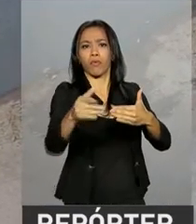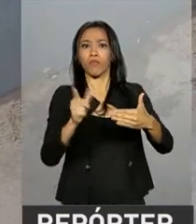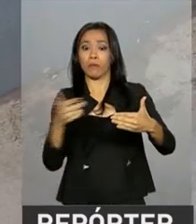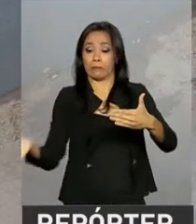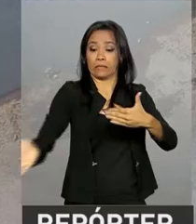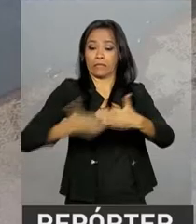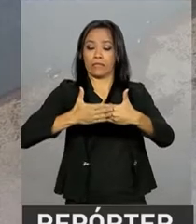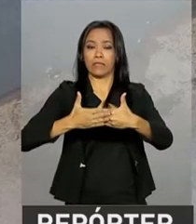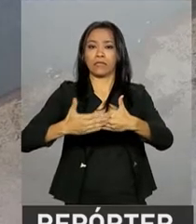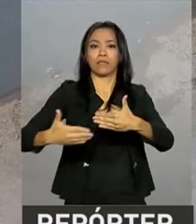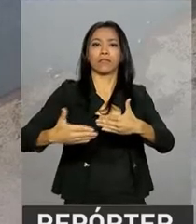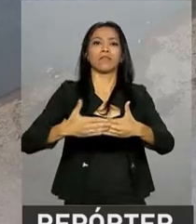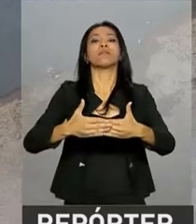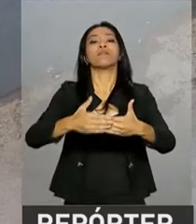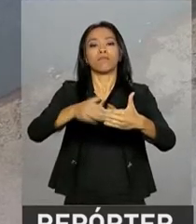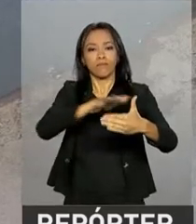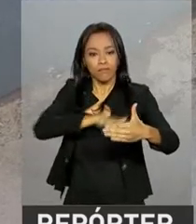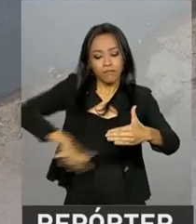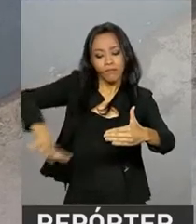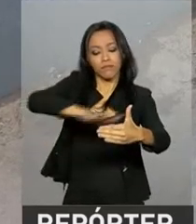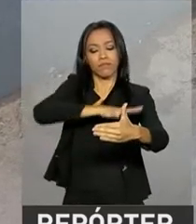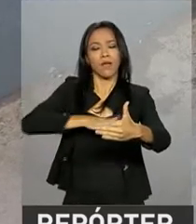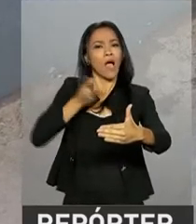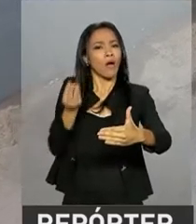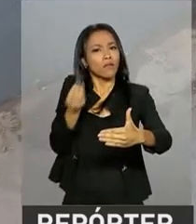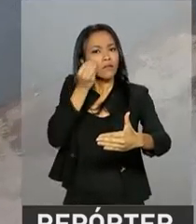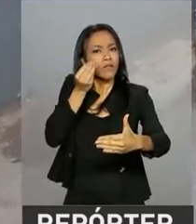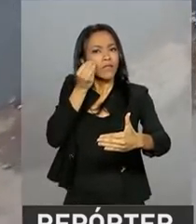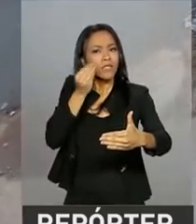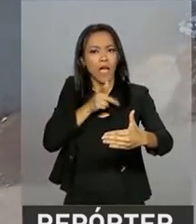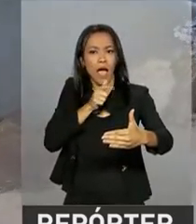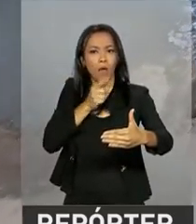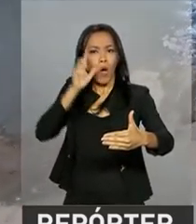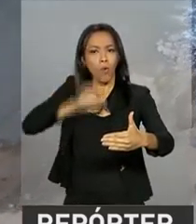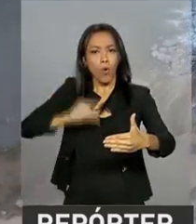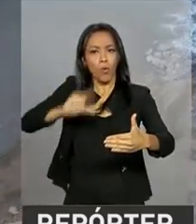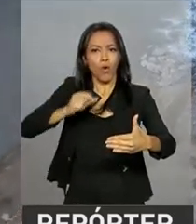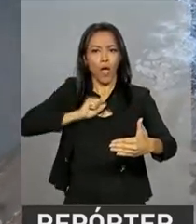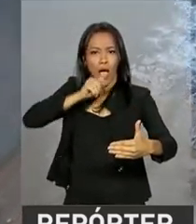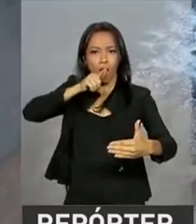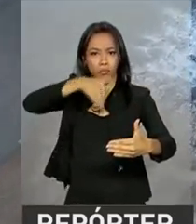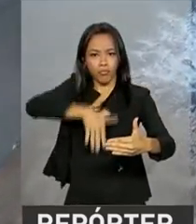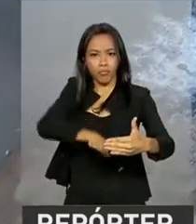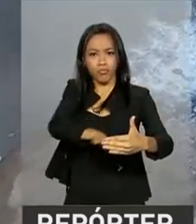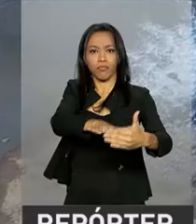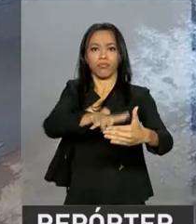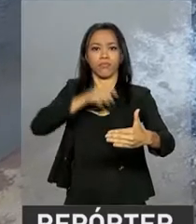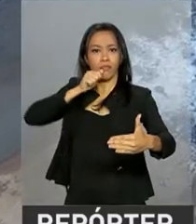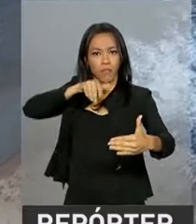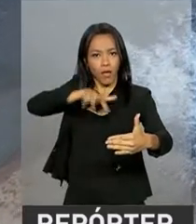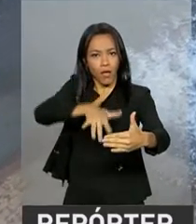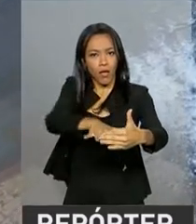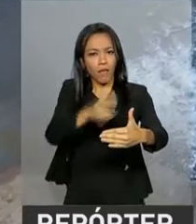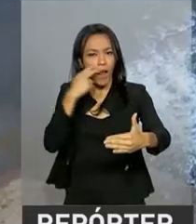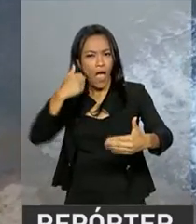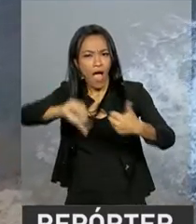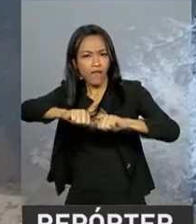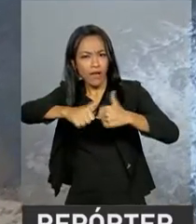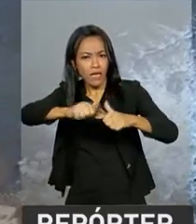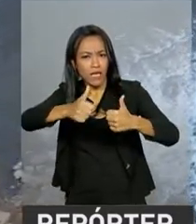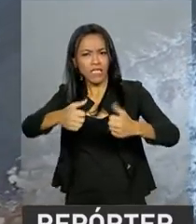na estrutura durante o fim de semana. O próximo passo será a liberação gradual da entrada de água no reservatório para